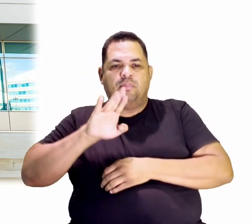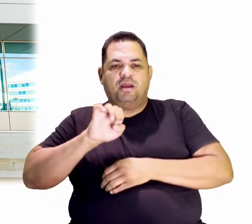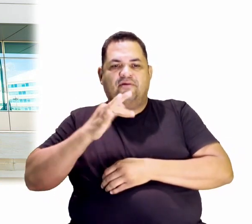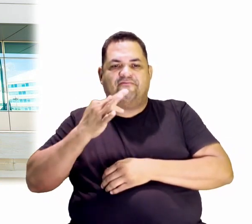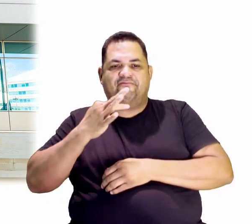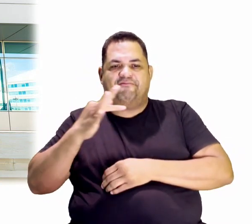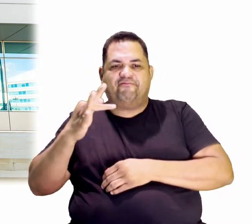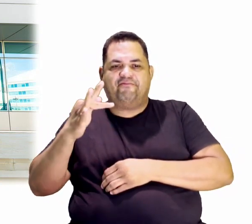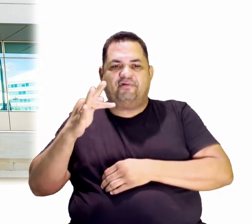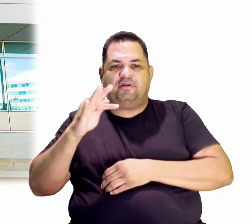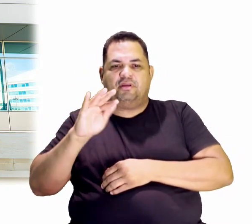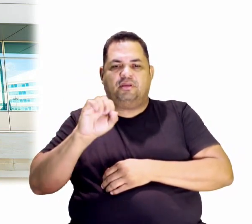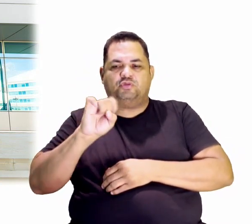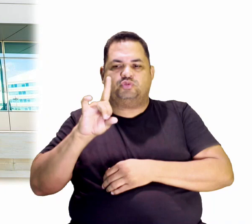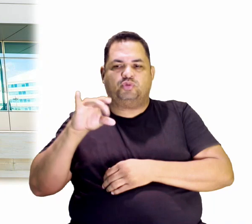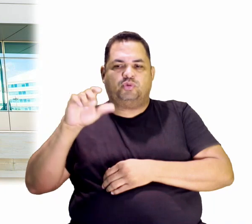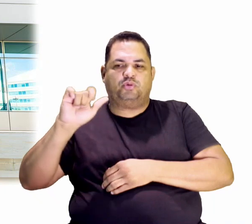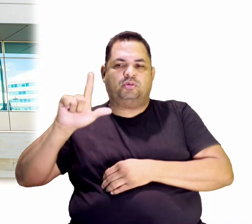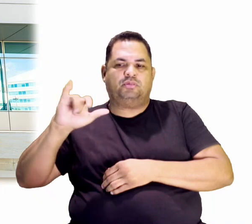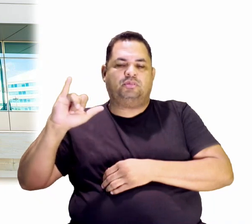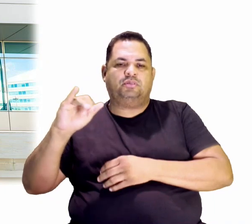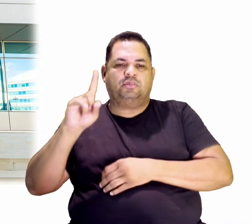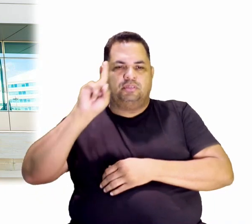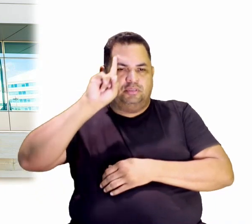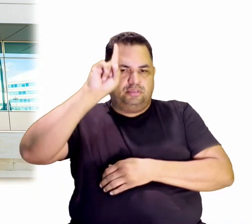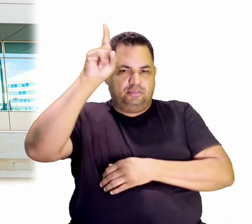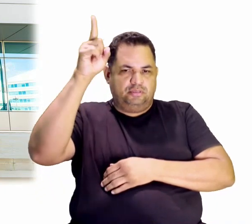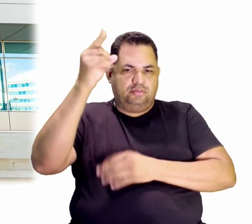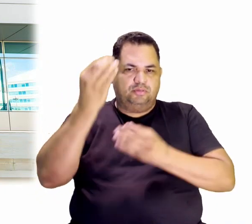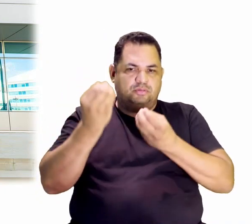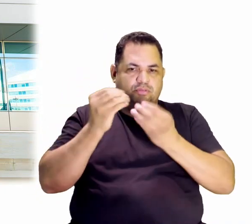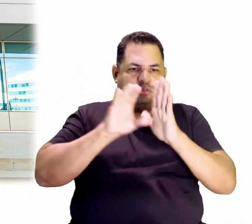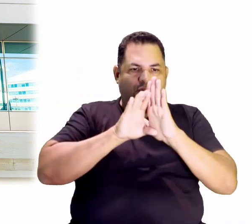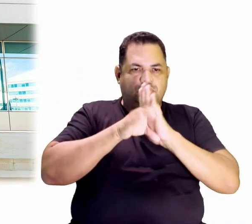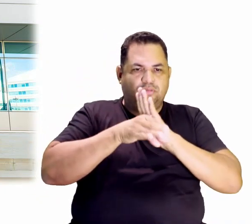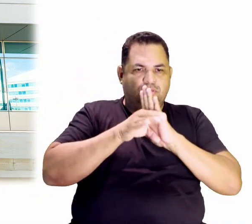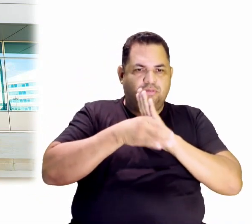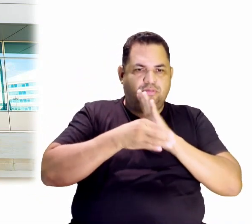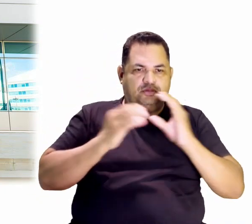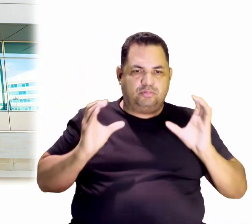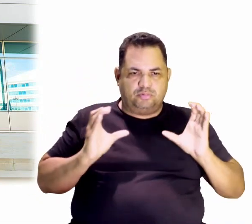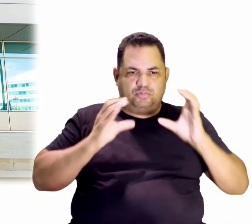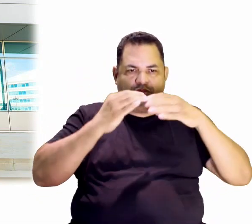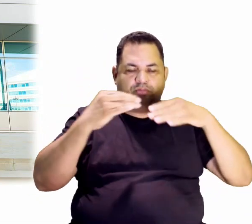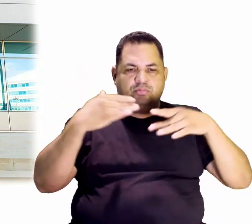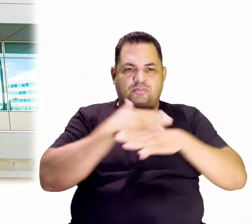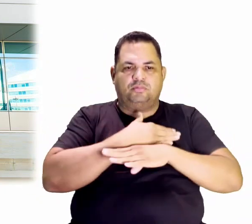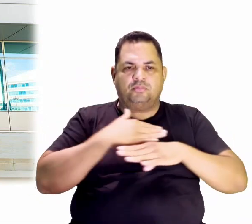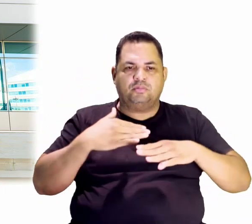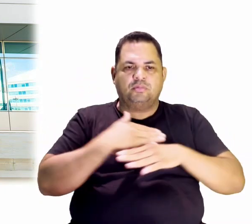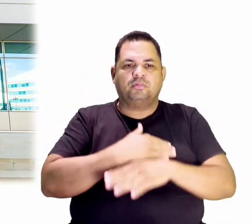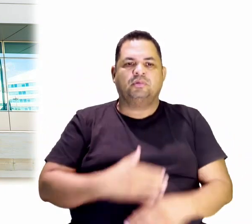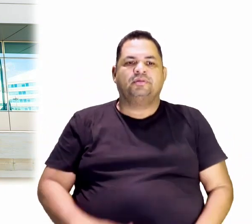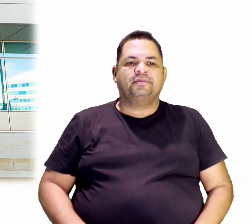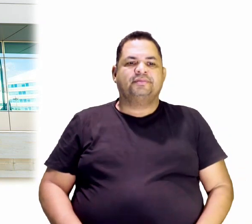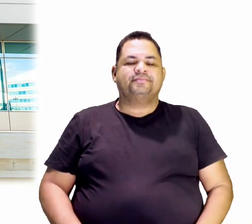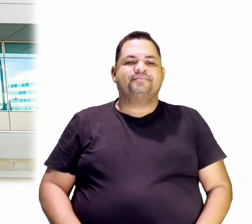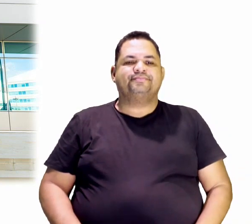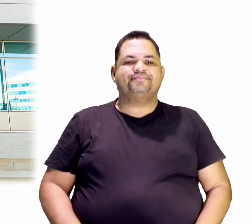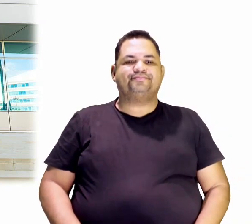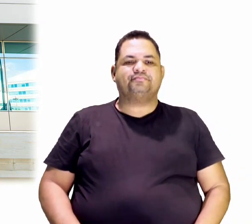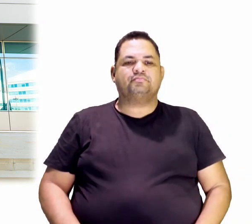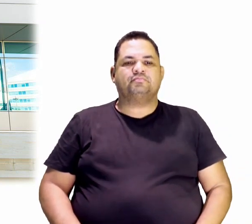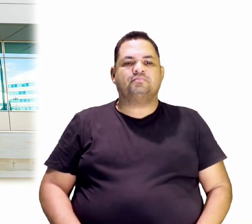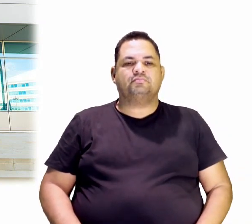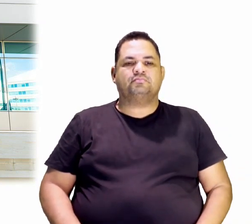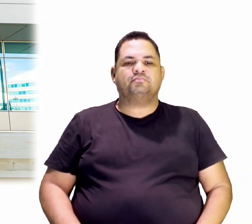essa ideia, né, desse conceito de tribos urbanas. E essa tribo urbana,